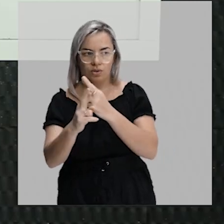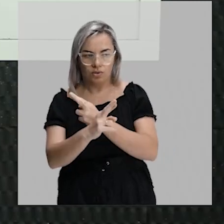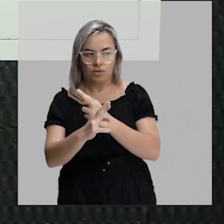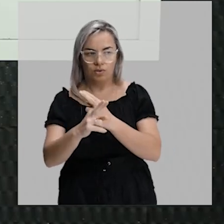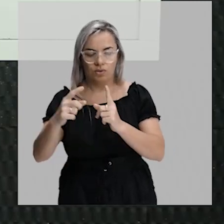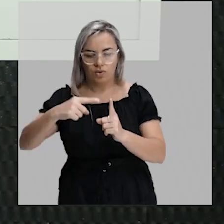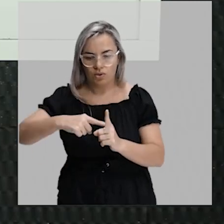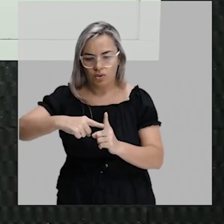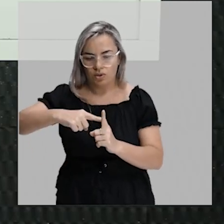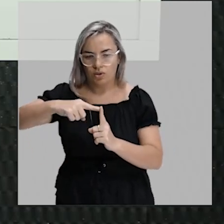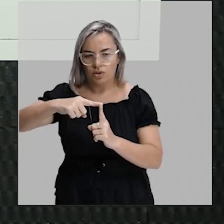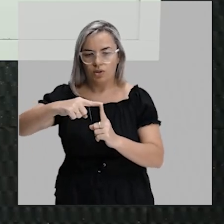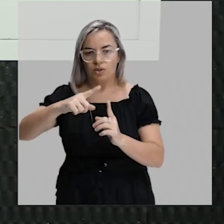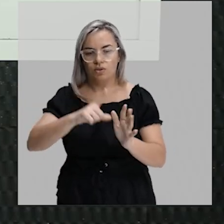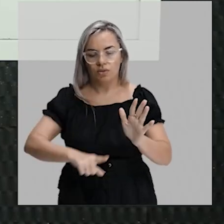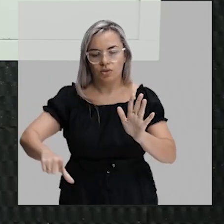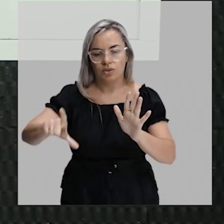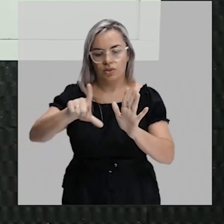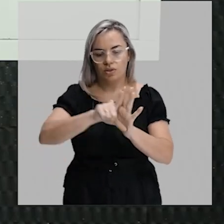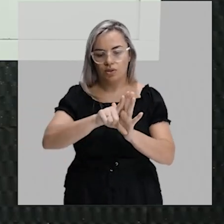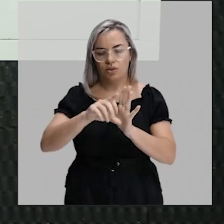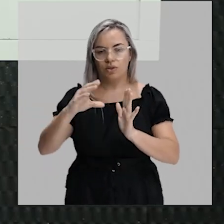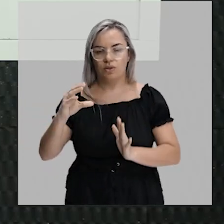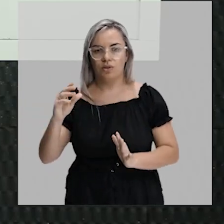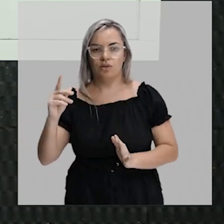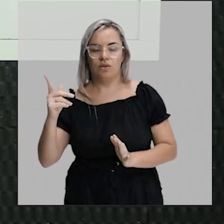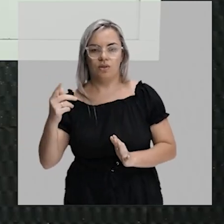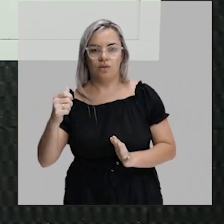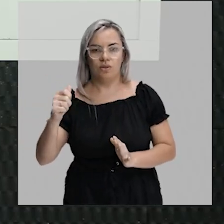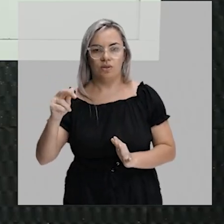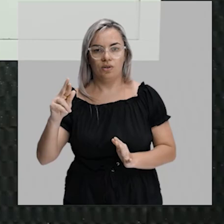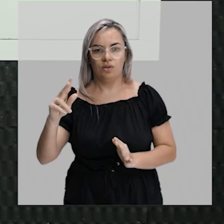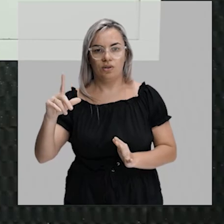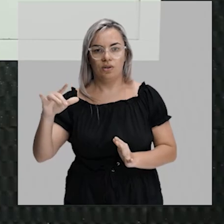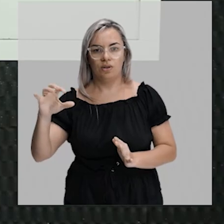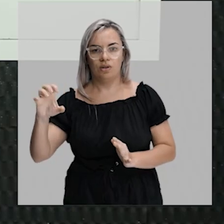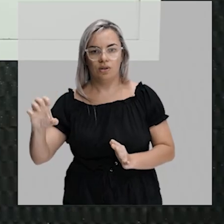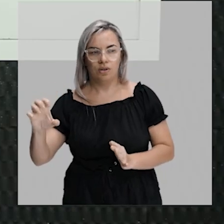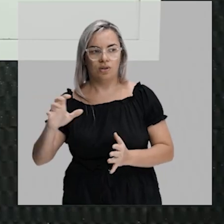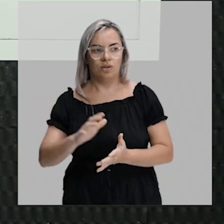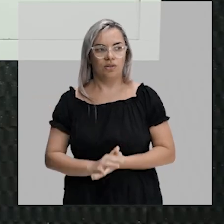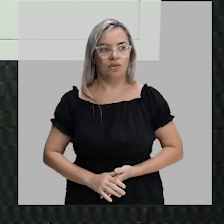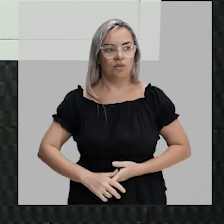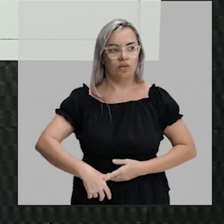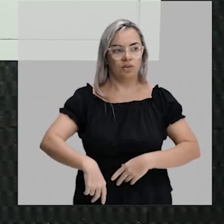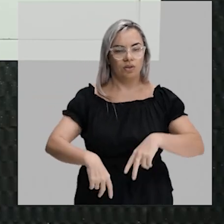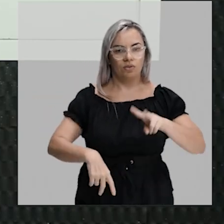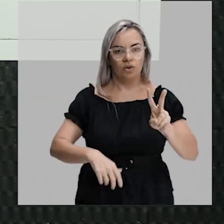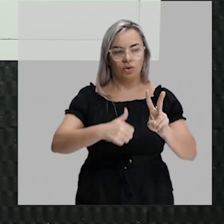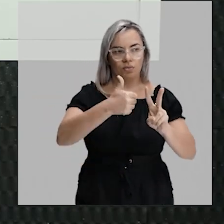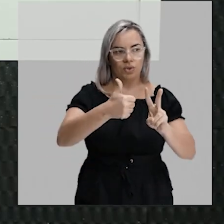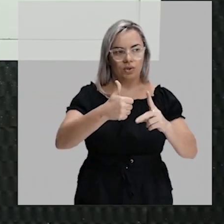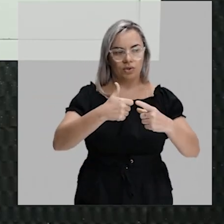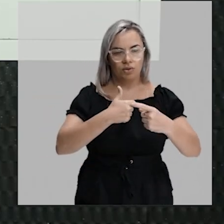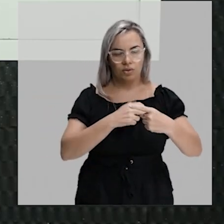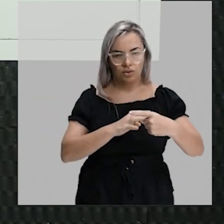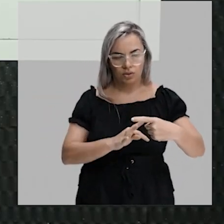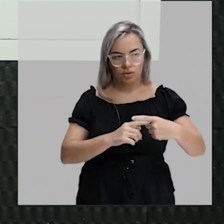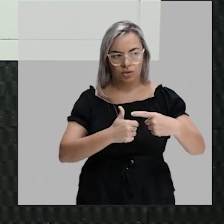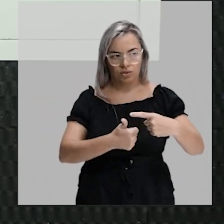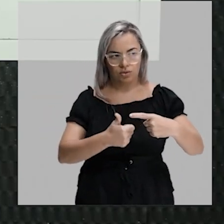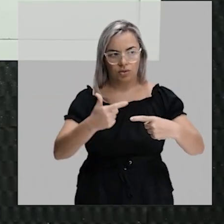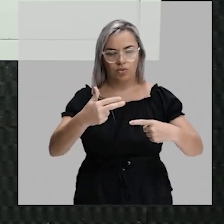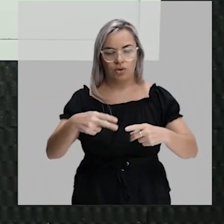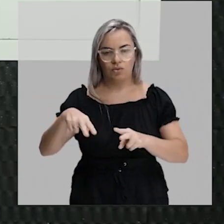Então, volume 1, temperatura 1, volume 2 sobre temperatura 2. Então, esta relaçãozinha é o que nós chamamos